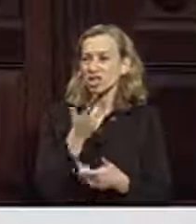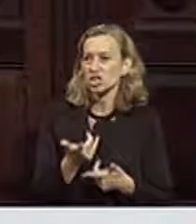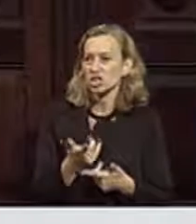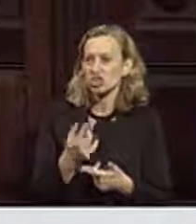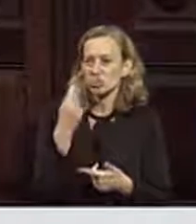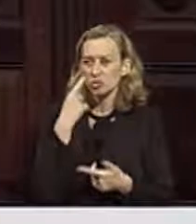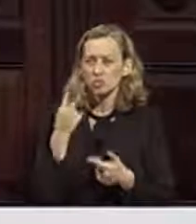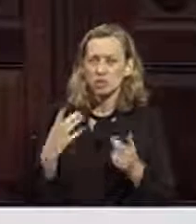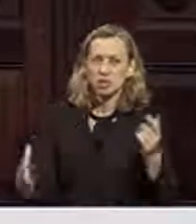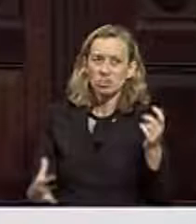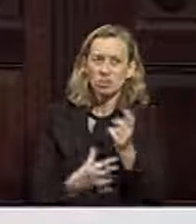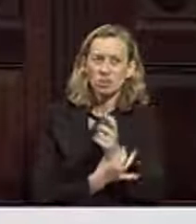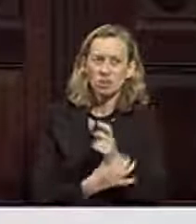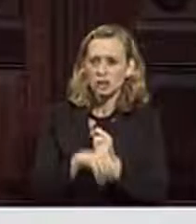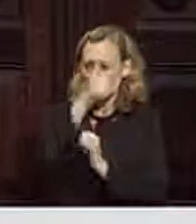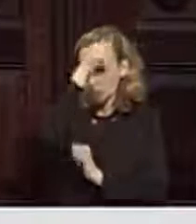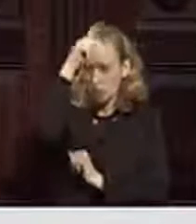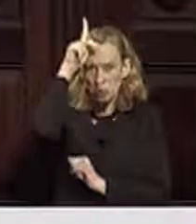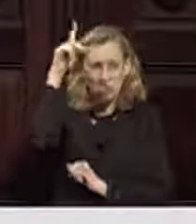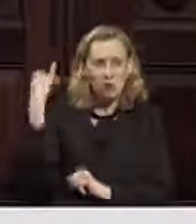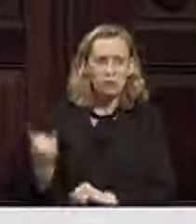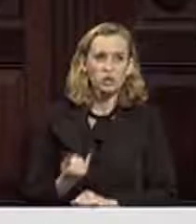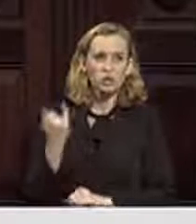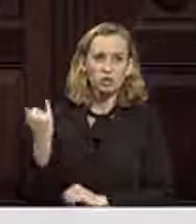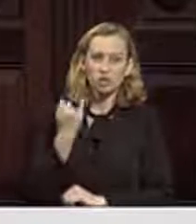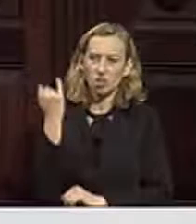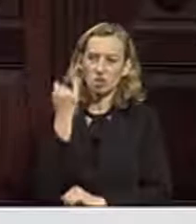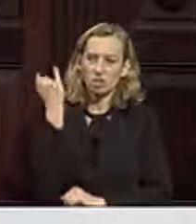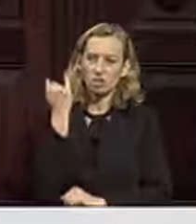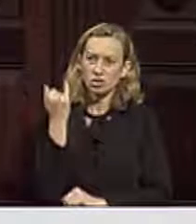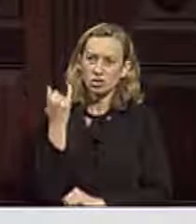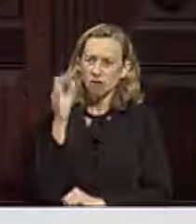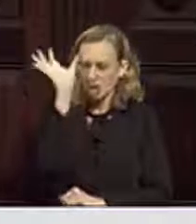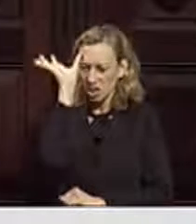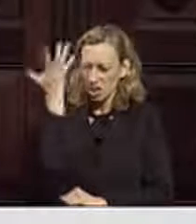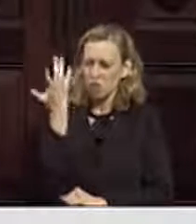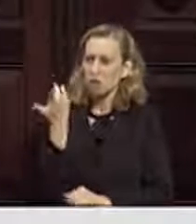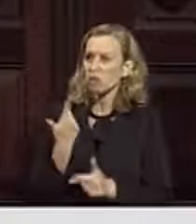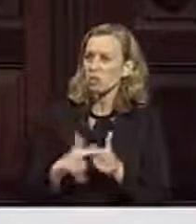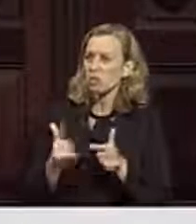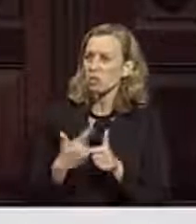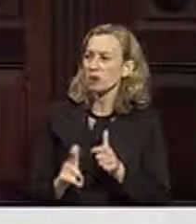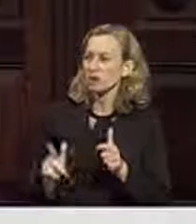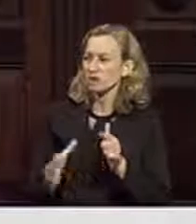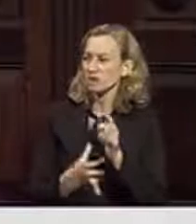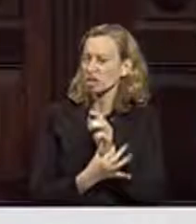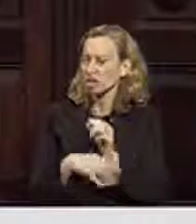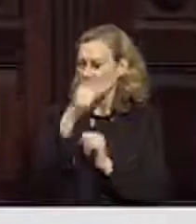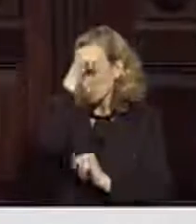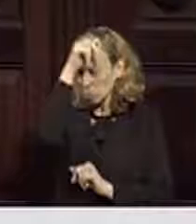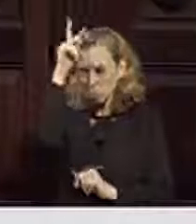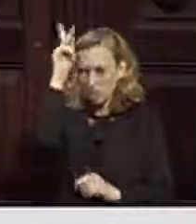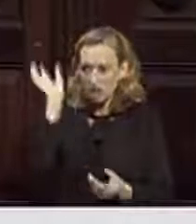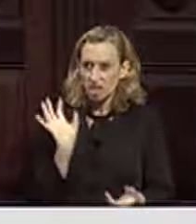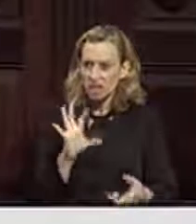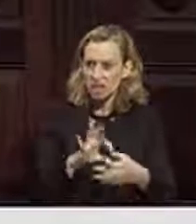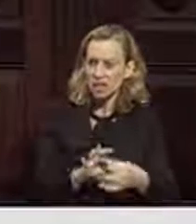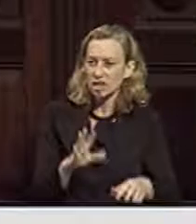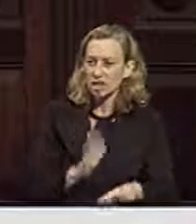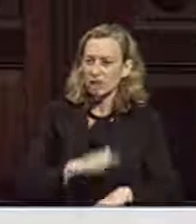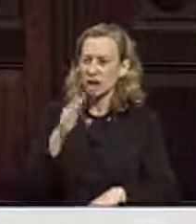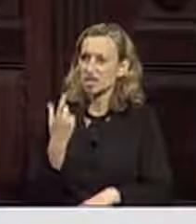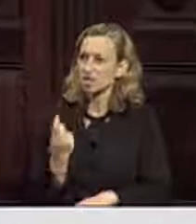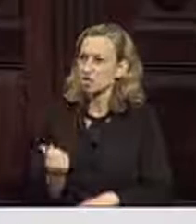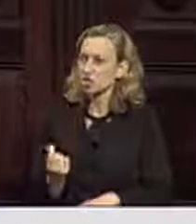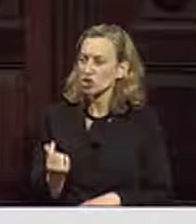é importante. Mas não se resolve o problema da segurança pública aqui, está muito ligada à capital, à